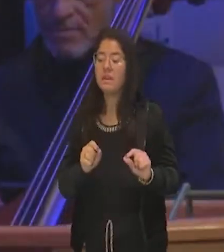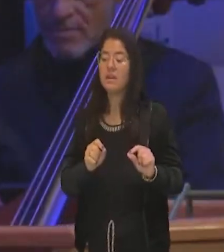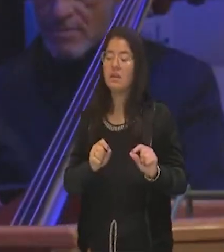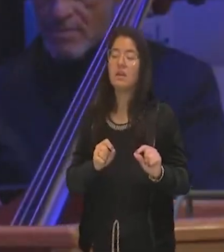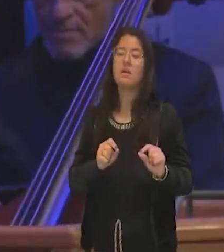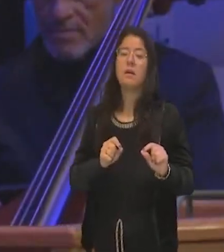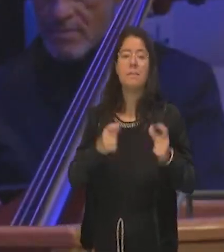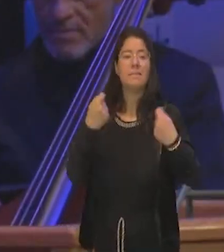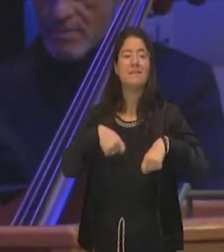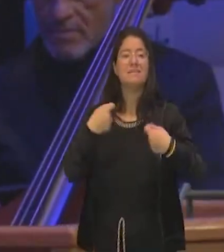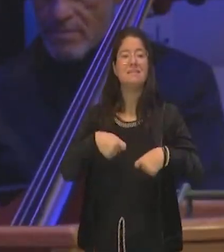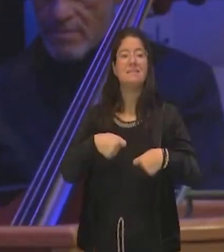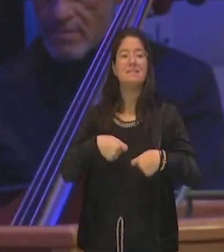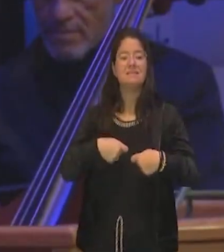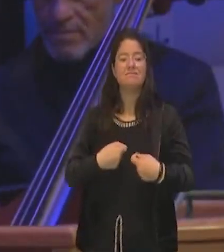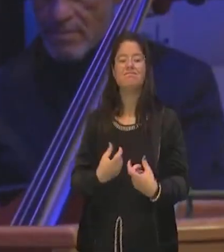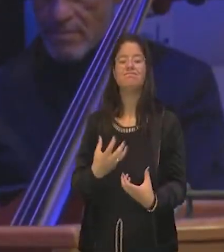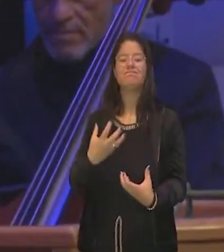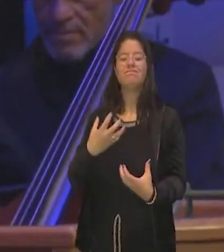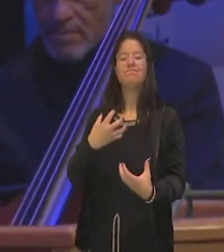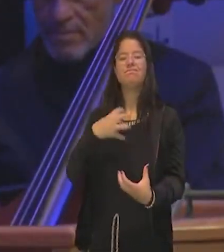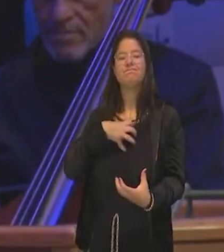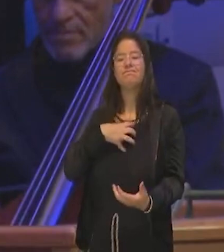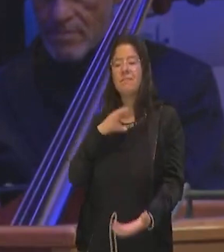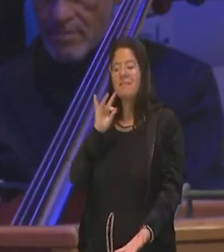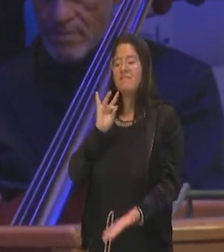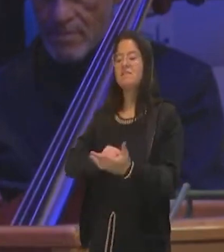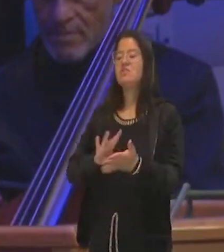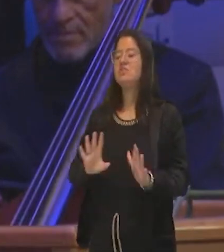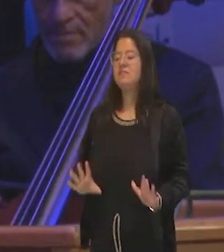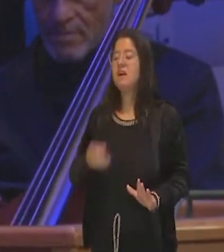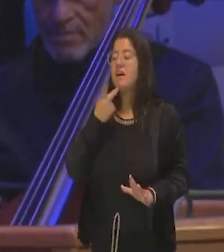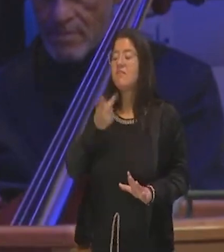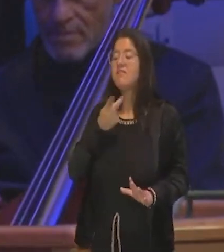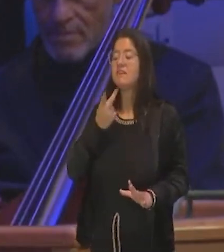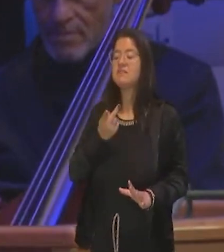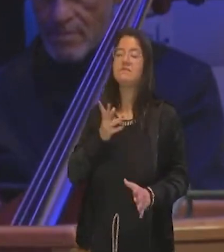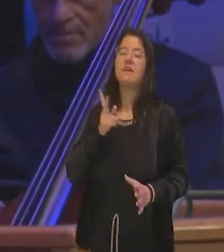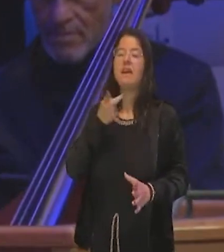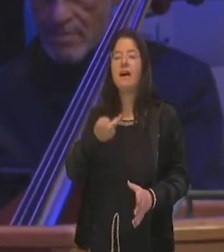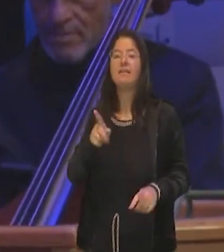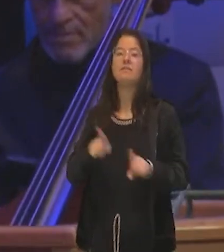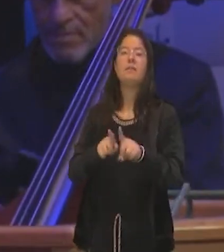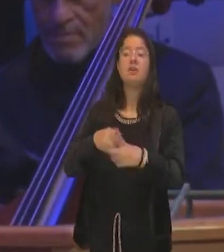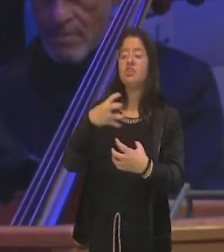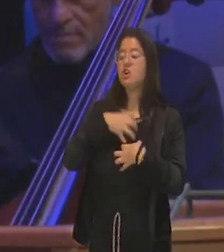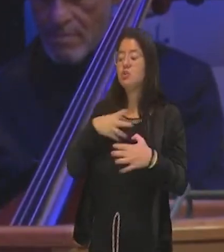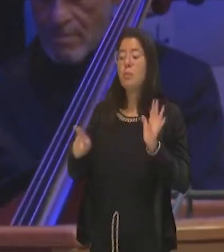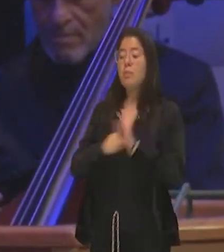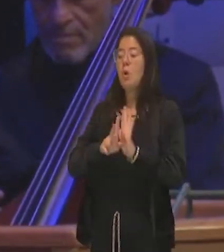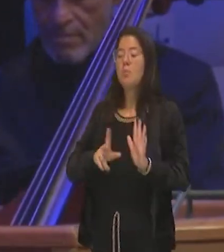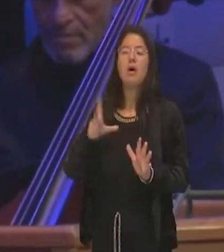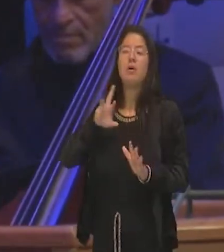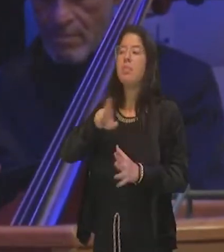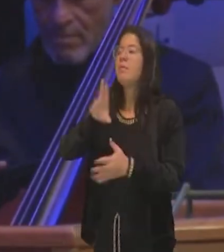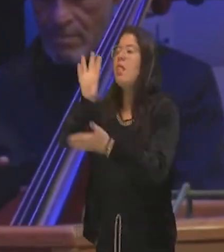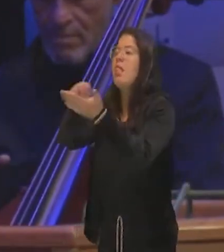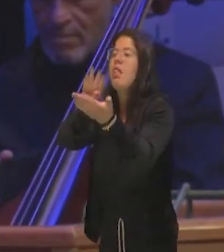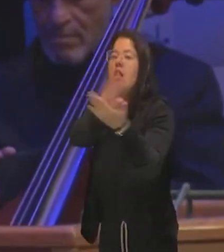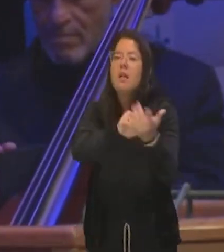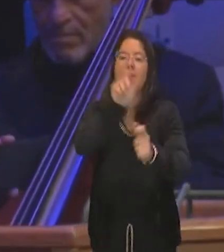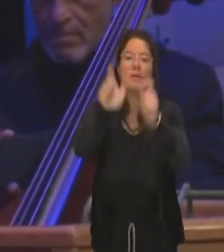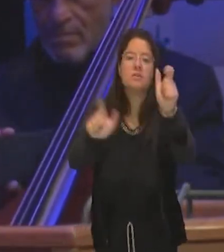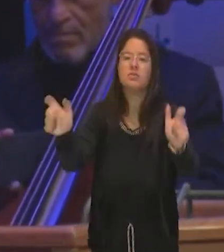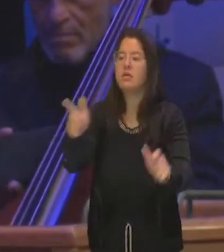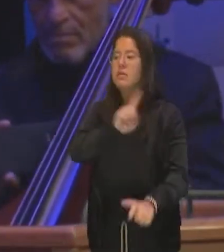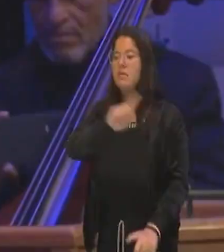você. Seja você. Você terá o seu estilo, você terá a sua forma de agir. Deus o usará